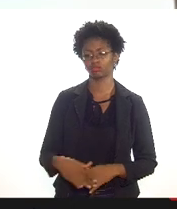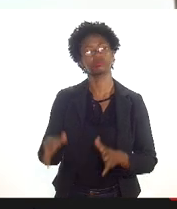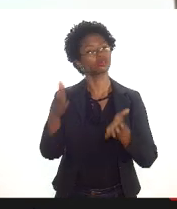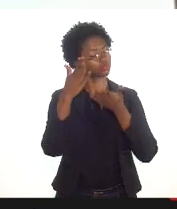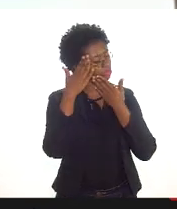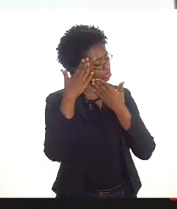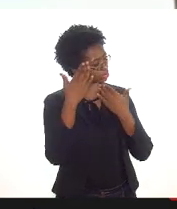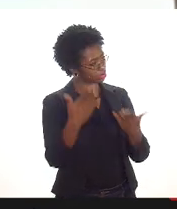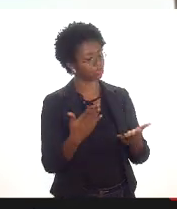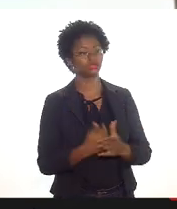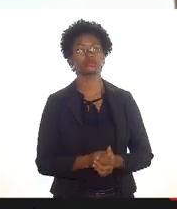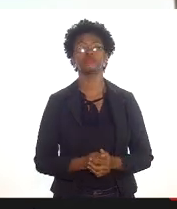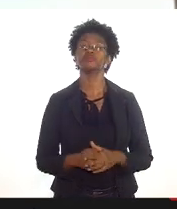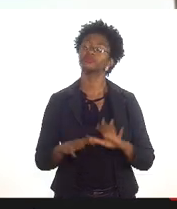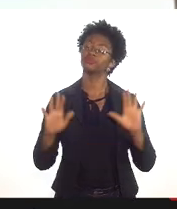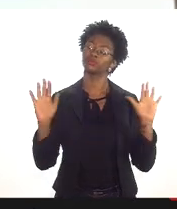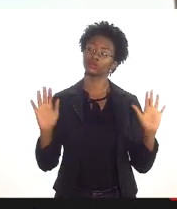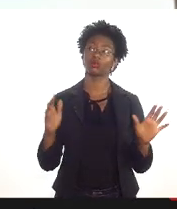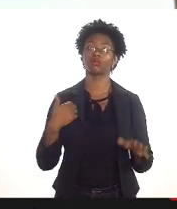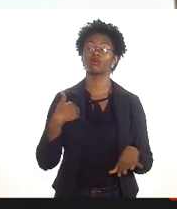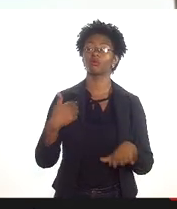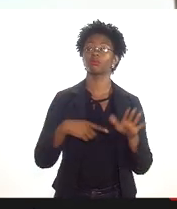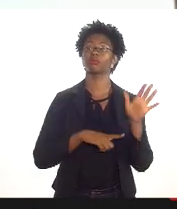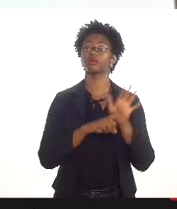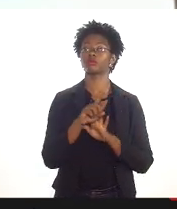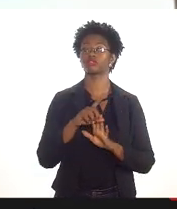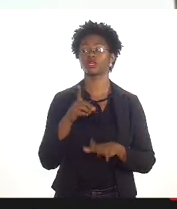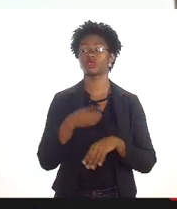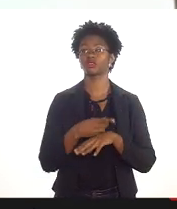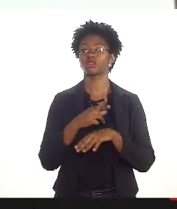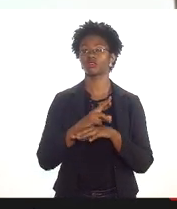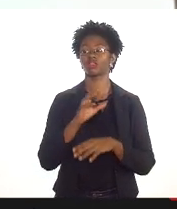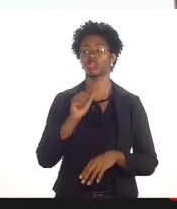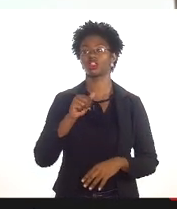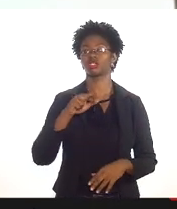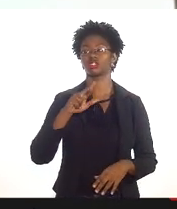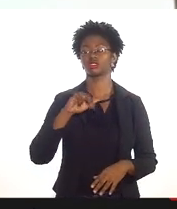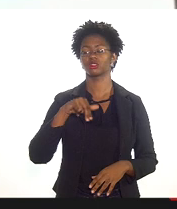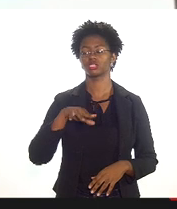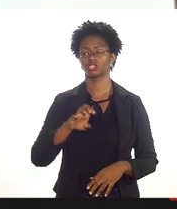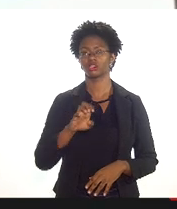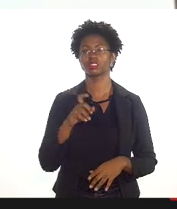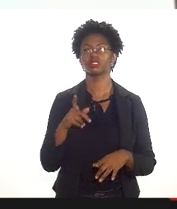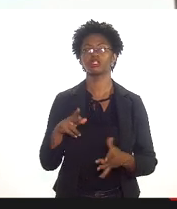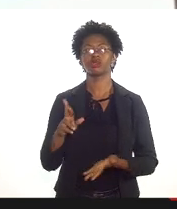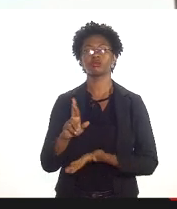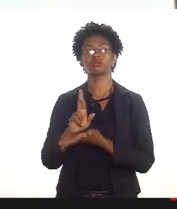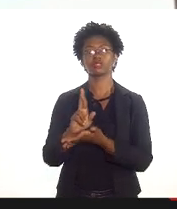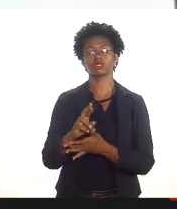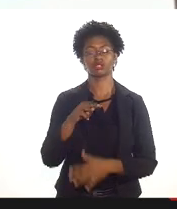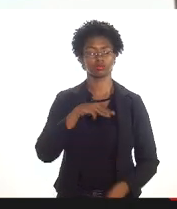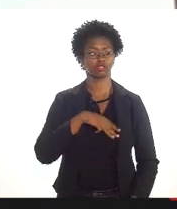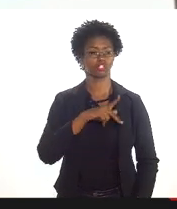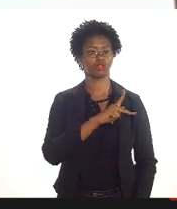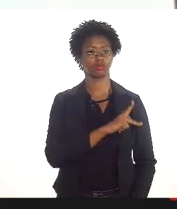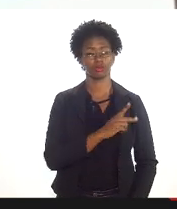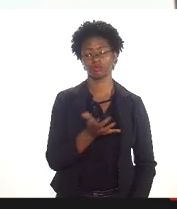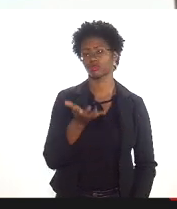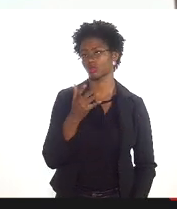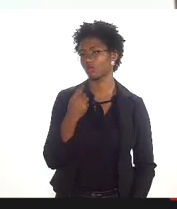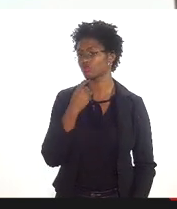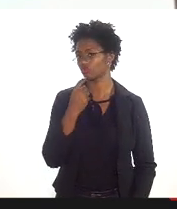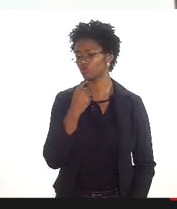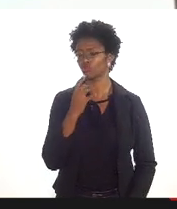Agradeço. Eu queria perguntar à doutora Karine Gomes, representando o Ministério Público do Estado, se quer levantar